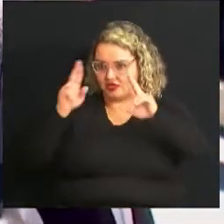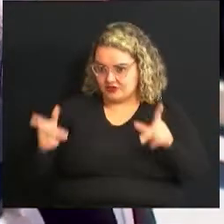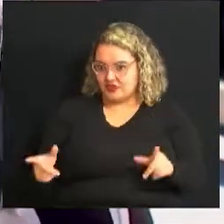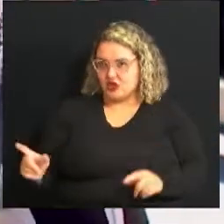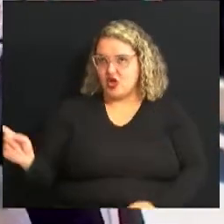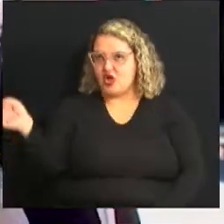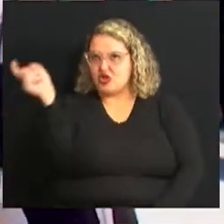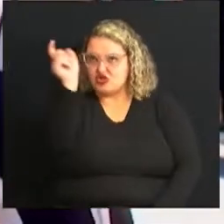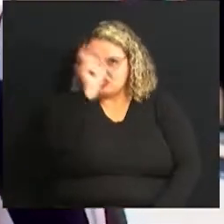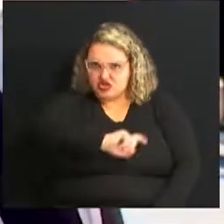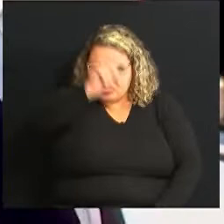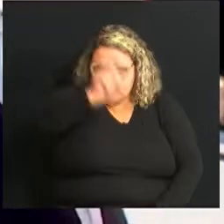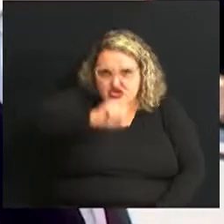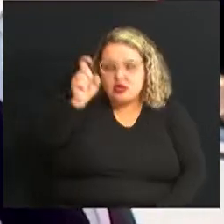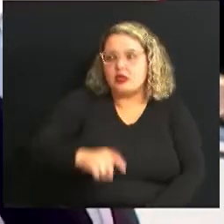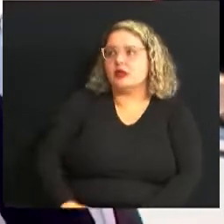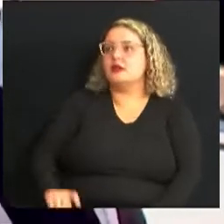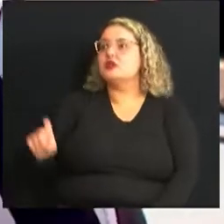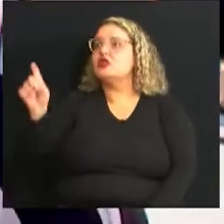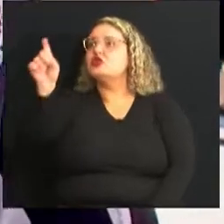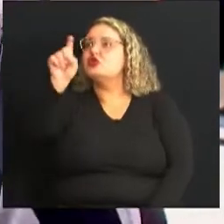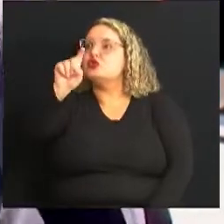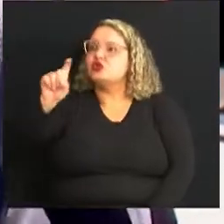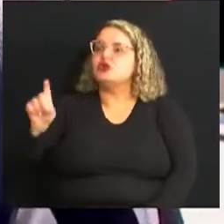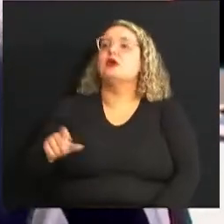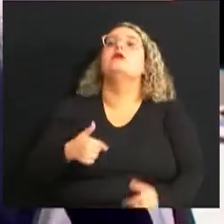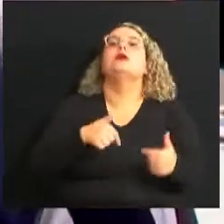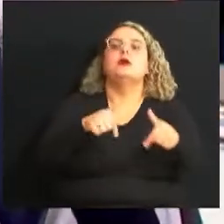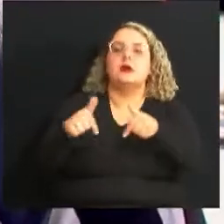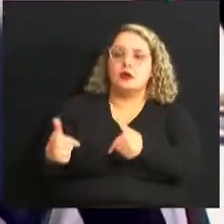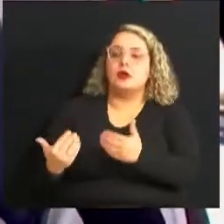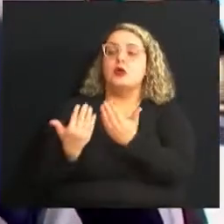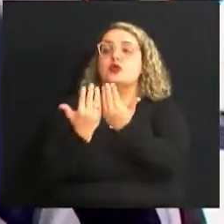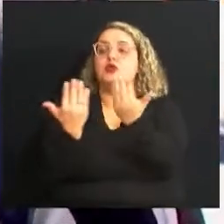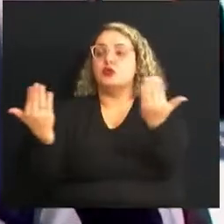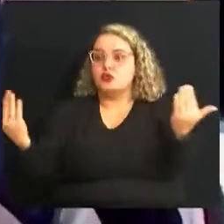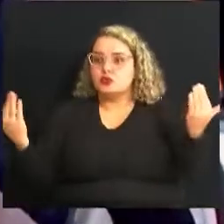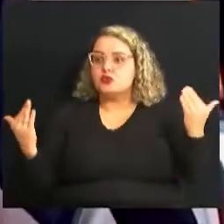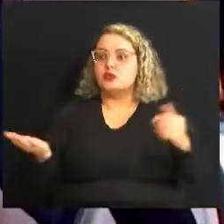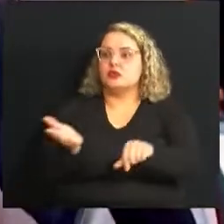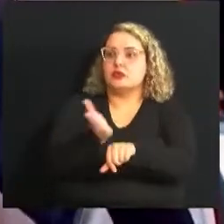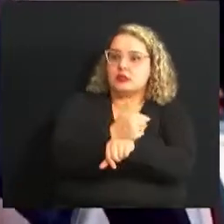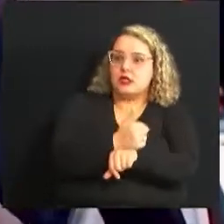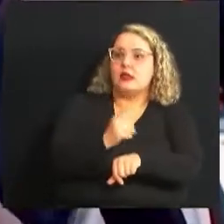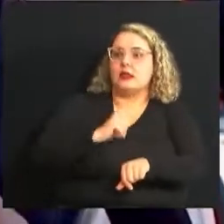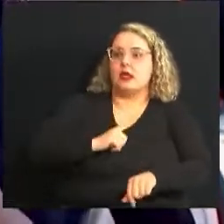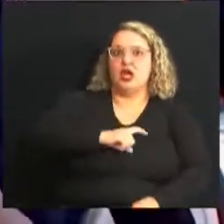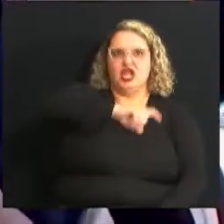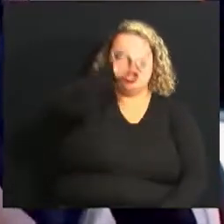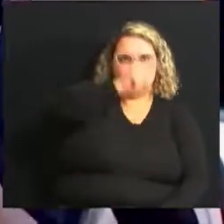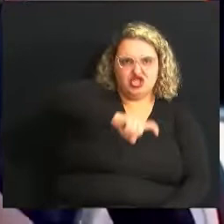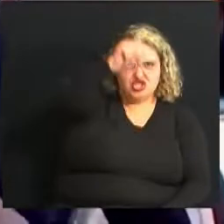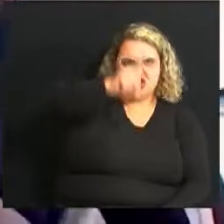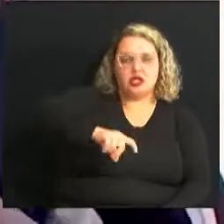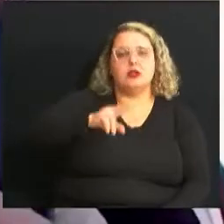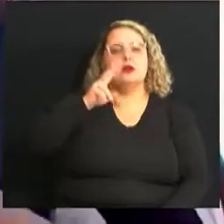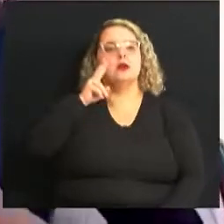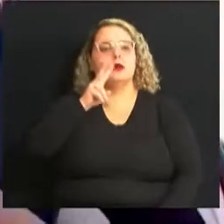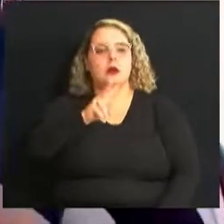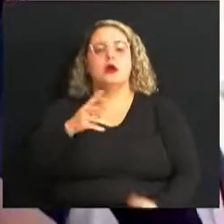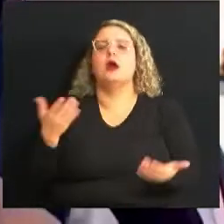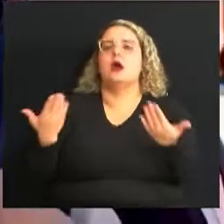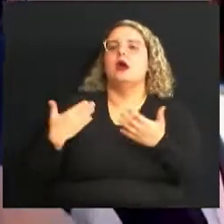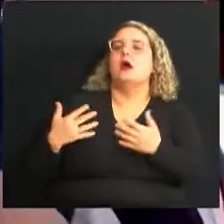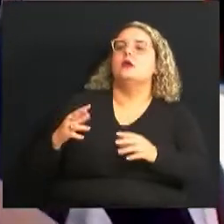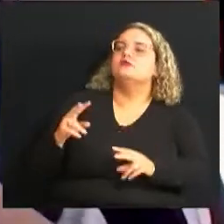pichação e de um grafite. Sim, foi trabalhado muito com eles. Nos muros anteriores tem a pichação. Eu já pedi para eles olharem e agora apreciarem